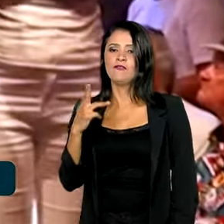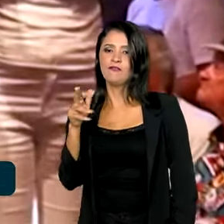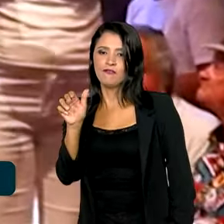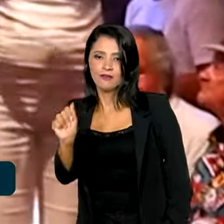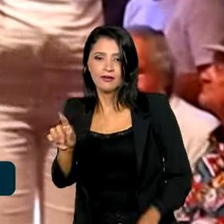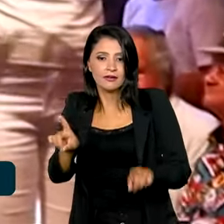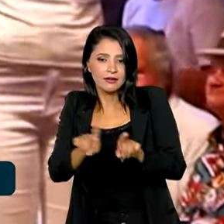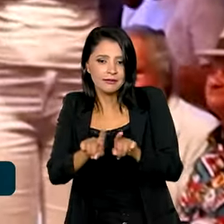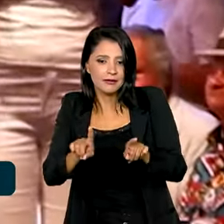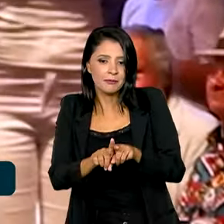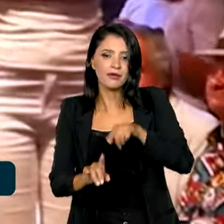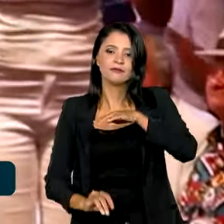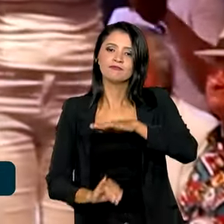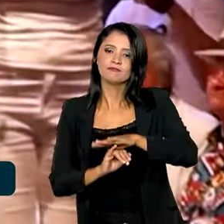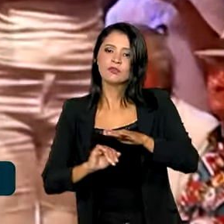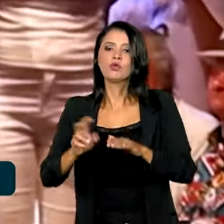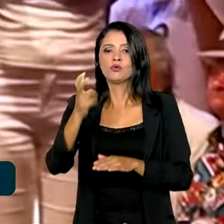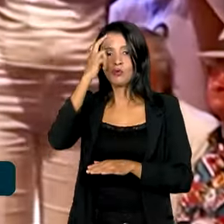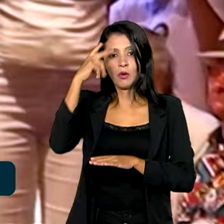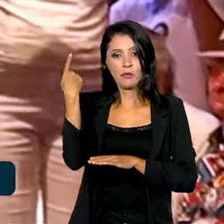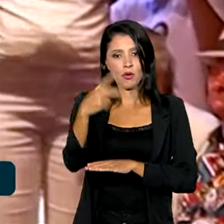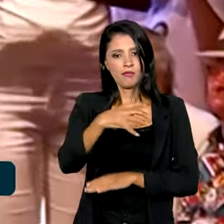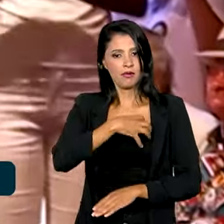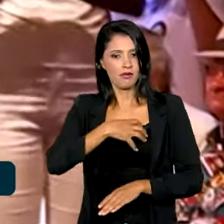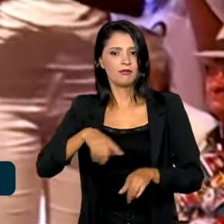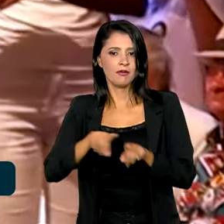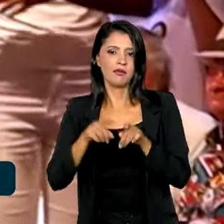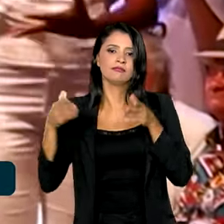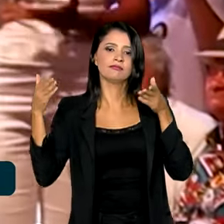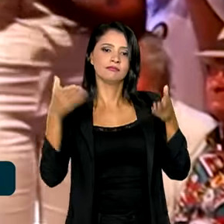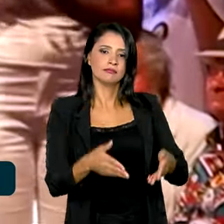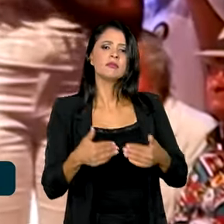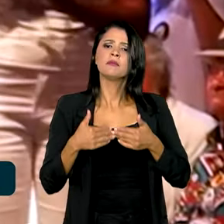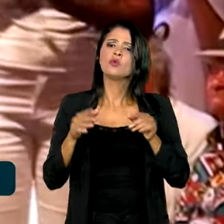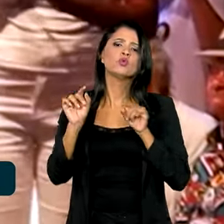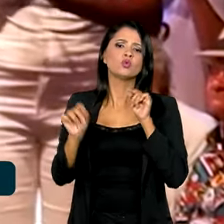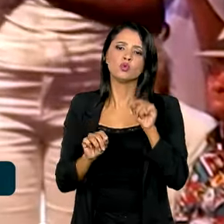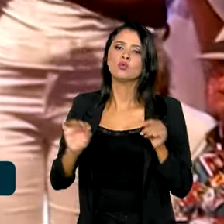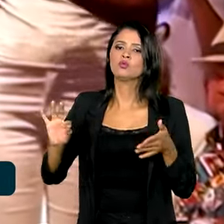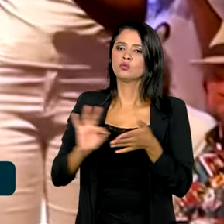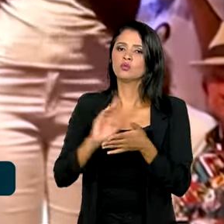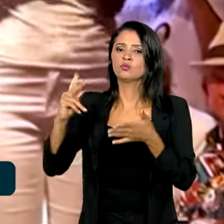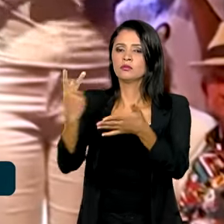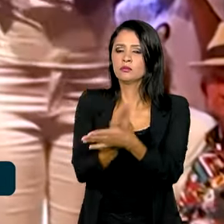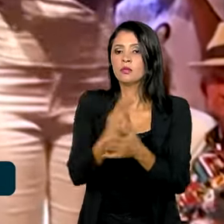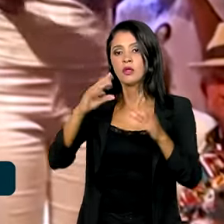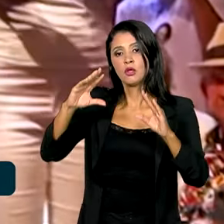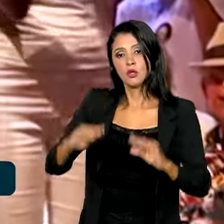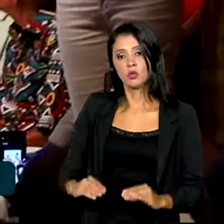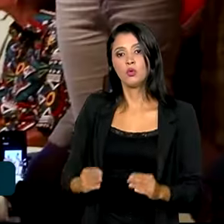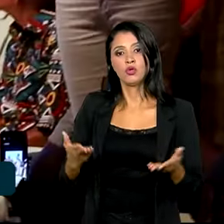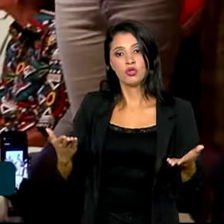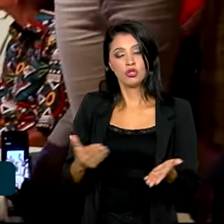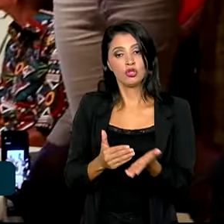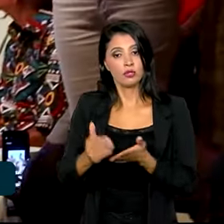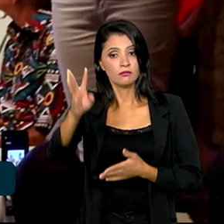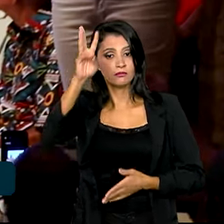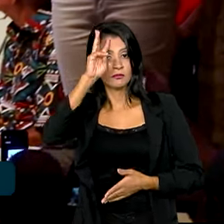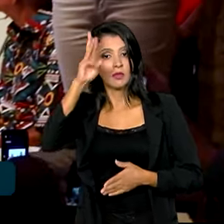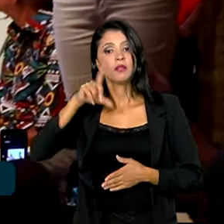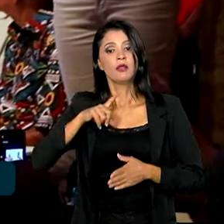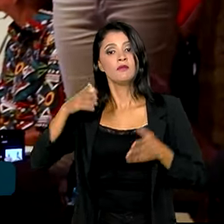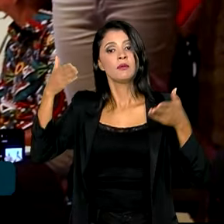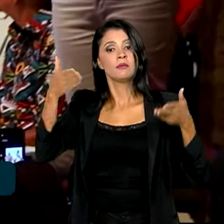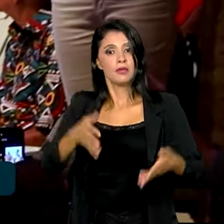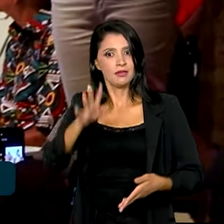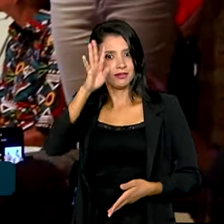do Patrimônio Artístico e Cultural da Bahia. A abertura do evento, realizada no início da noite desta quarta-feira, contou com a